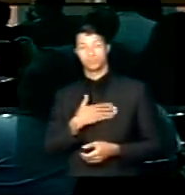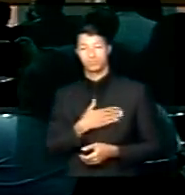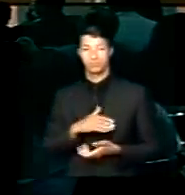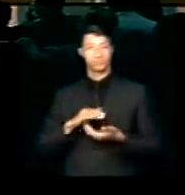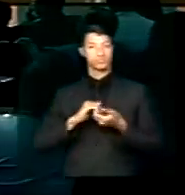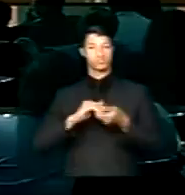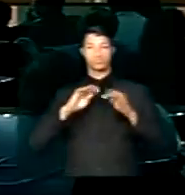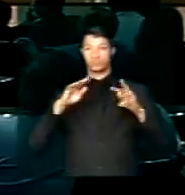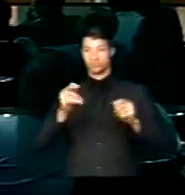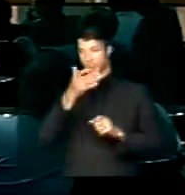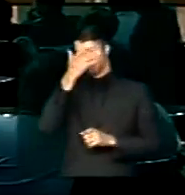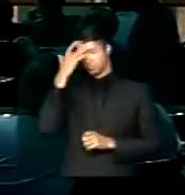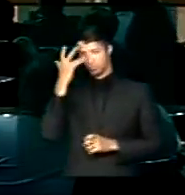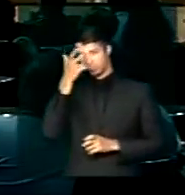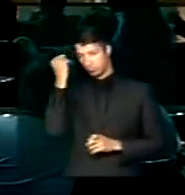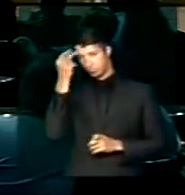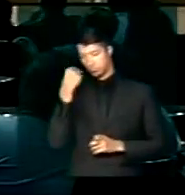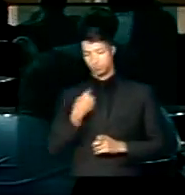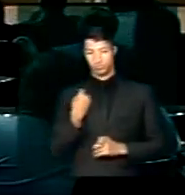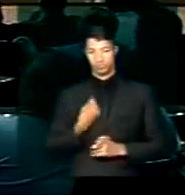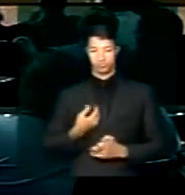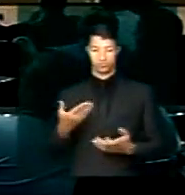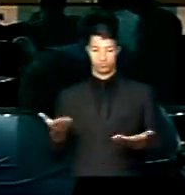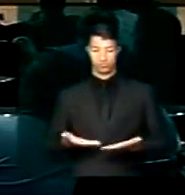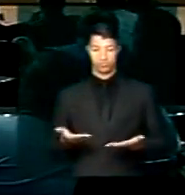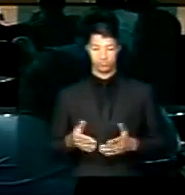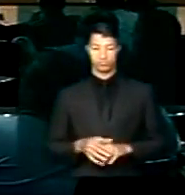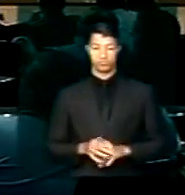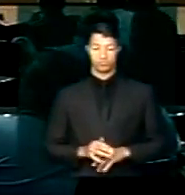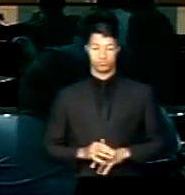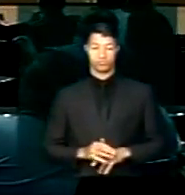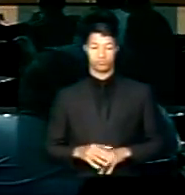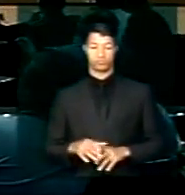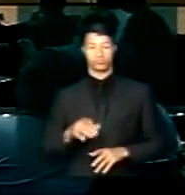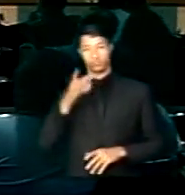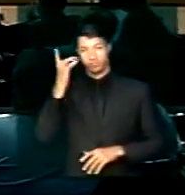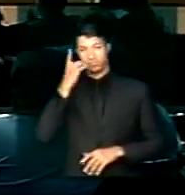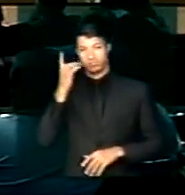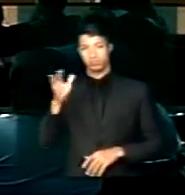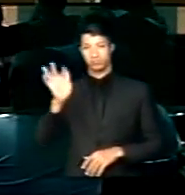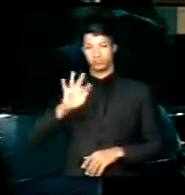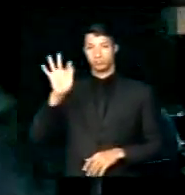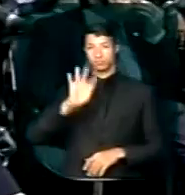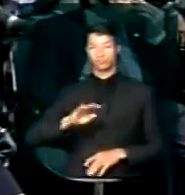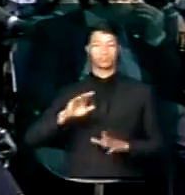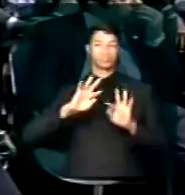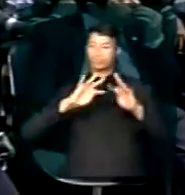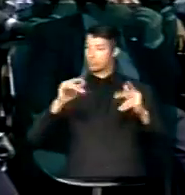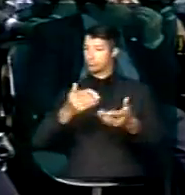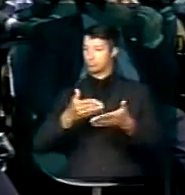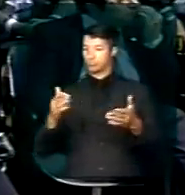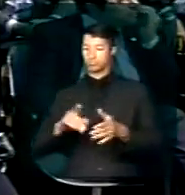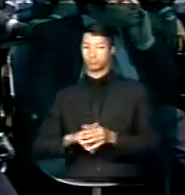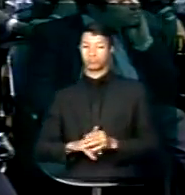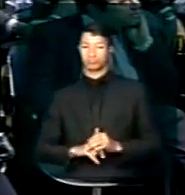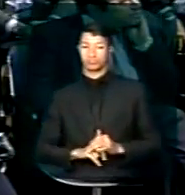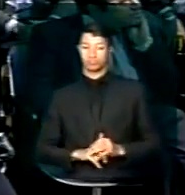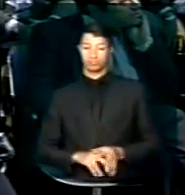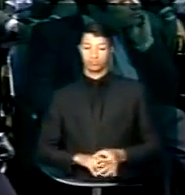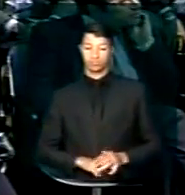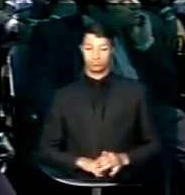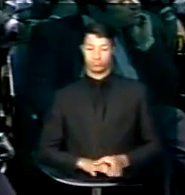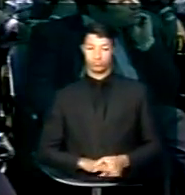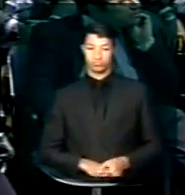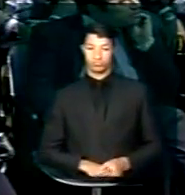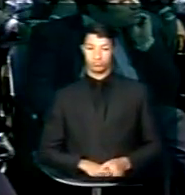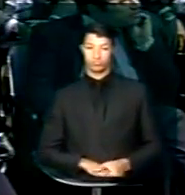cumprimentar todos os prefeitos que se fazem presentes na data de hoje. Quero cumprimentar o nosso deputado, Felipe Bornier. Quero cumprimentar a nossa